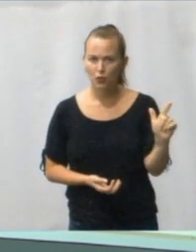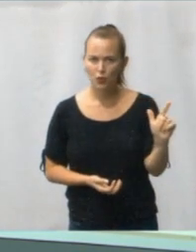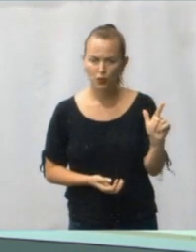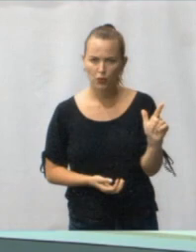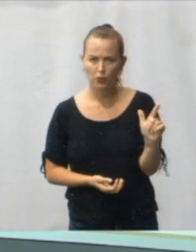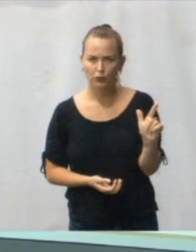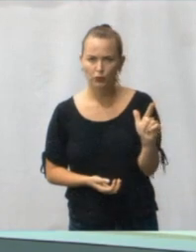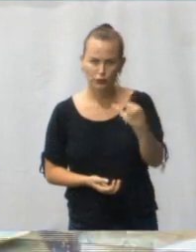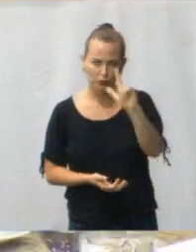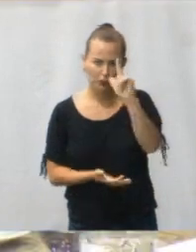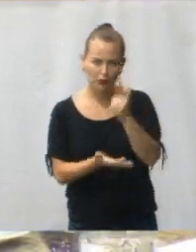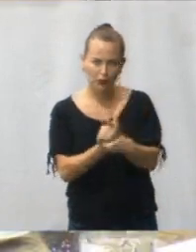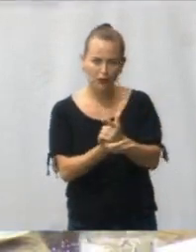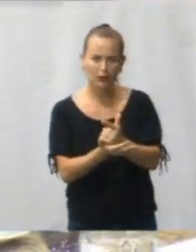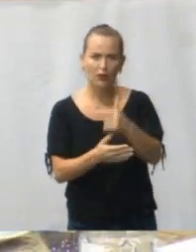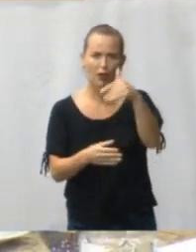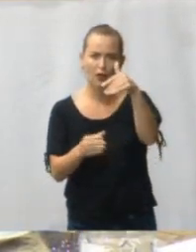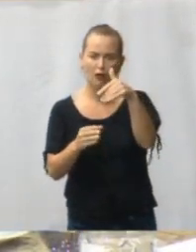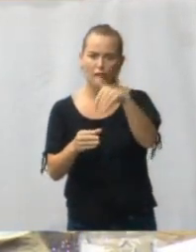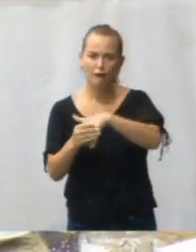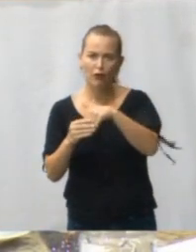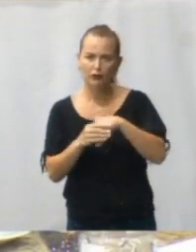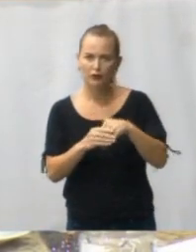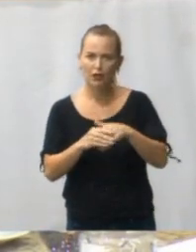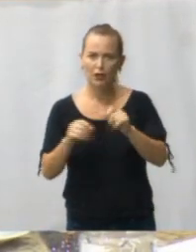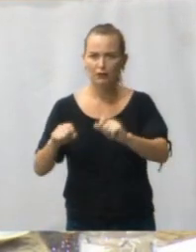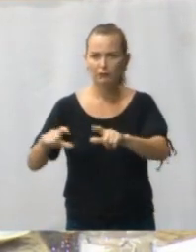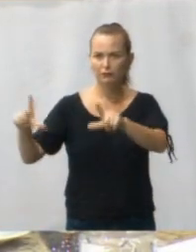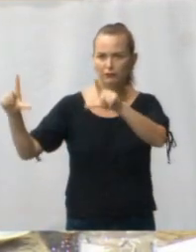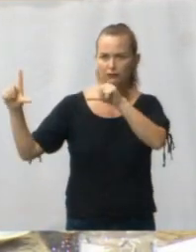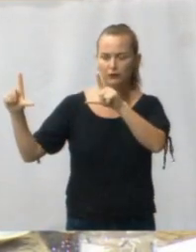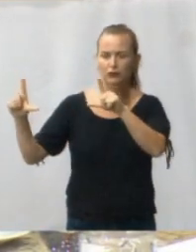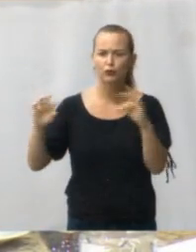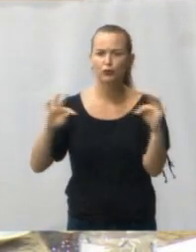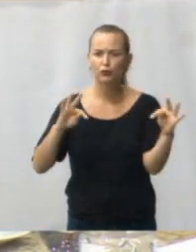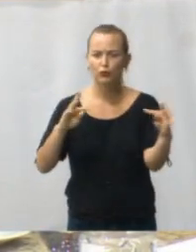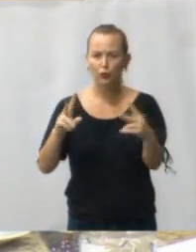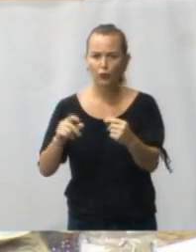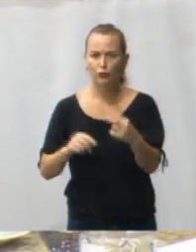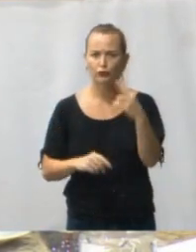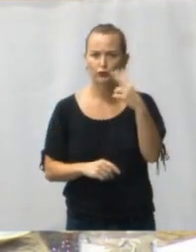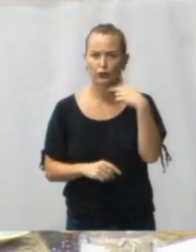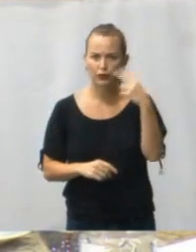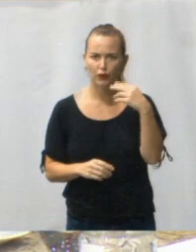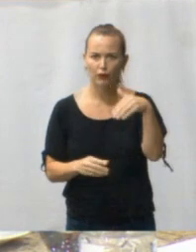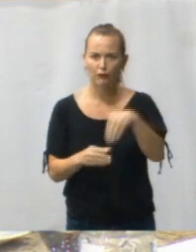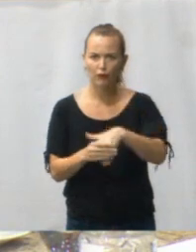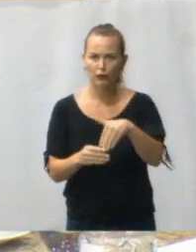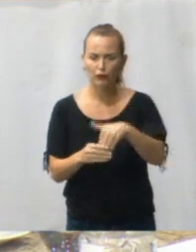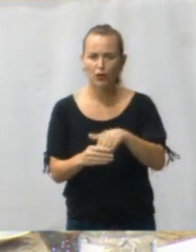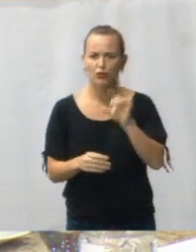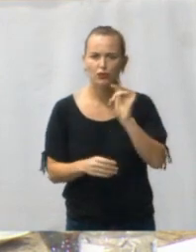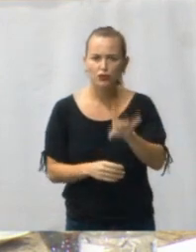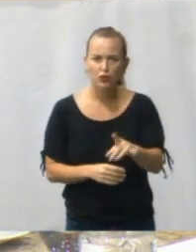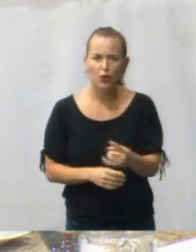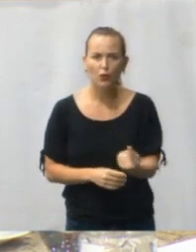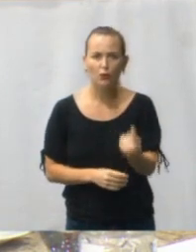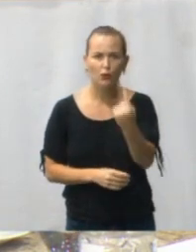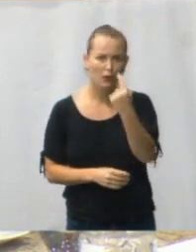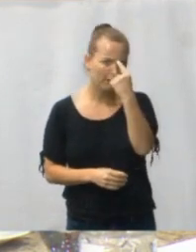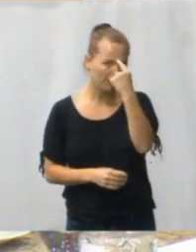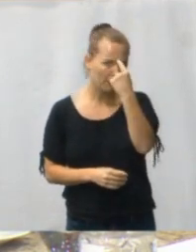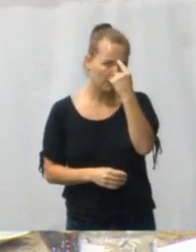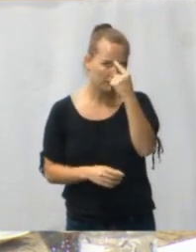painel, a exceção dos vereadores presentes, todos votam, à exceção do Maurício Leite e Luiz Emanuel. Ok,